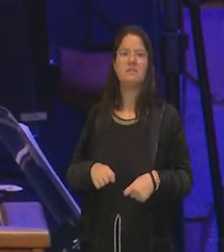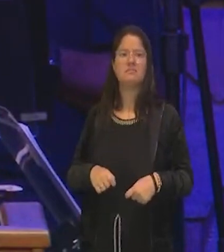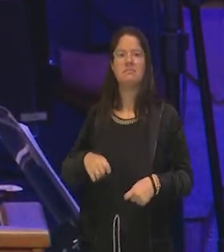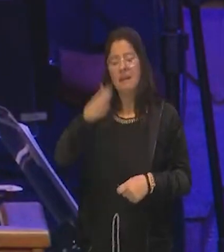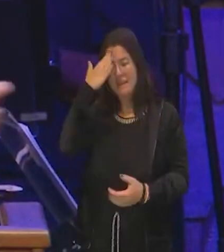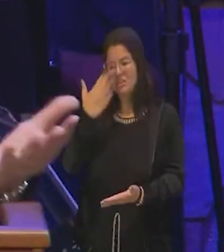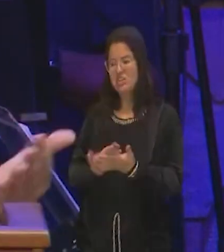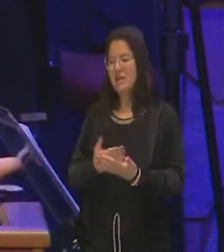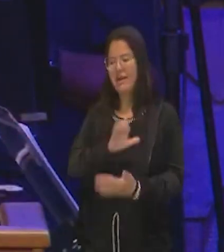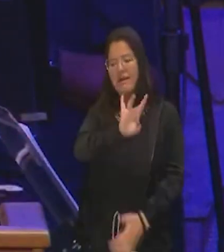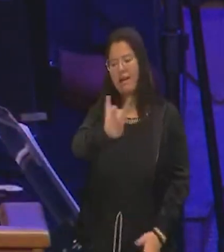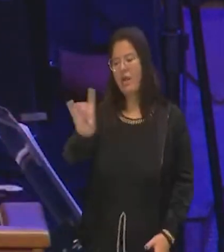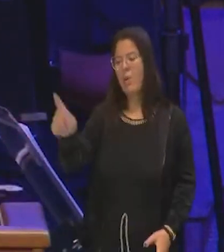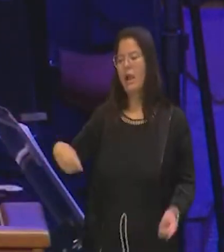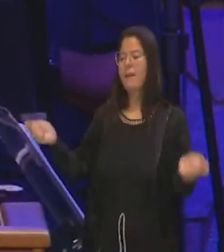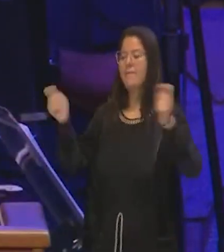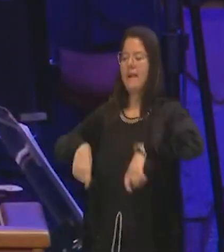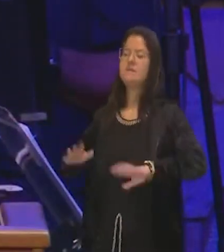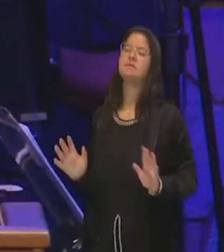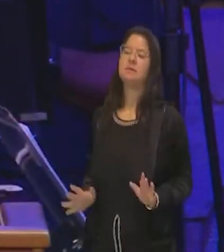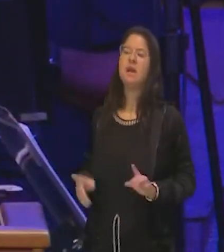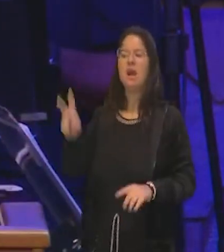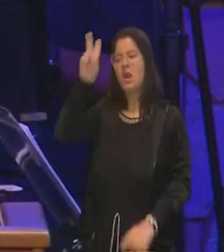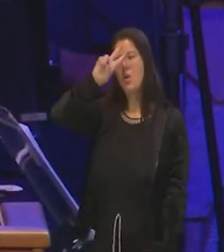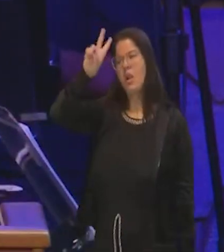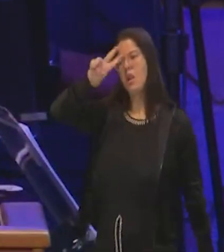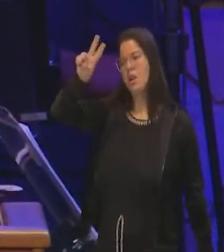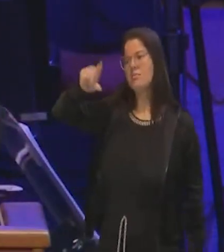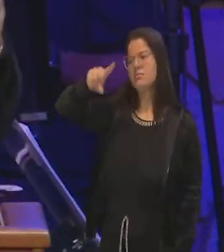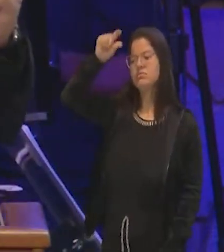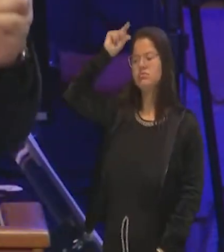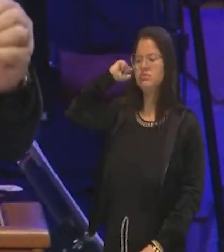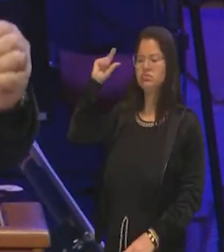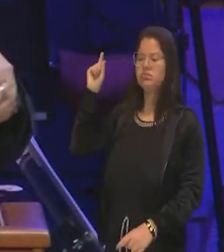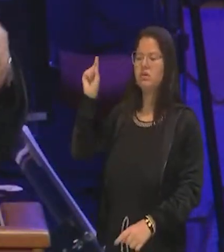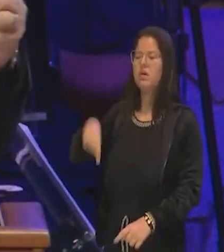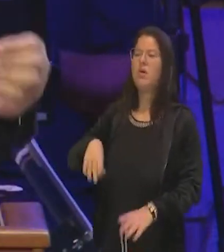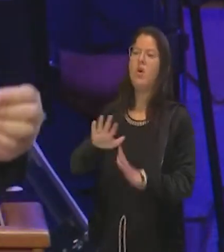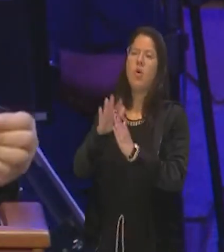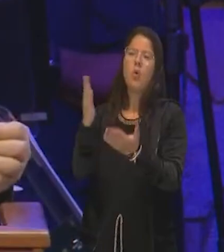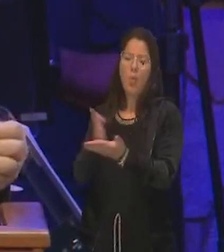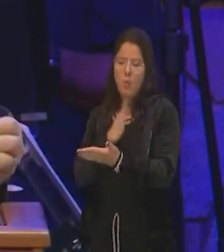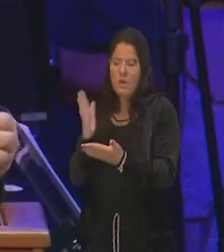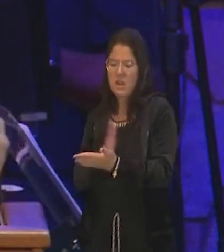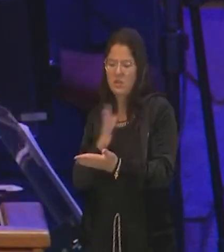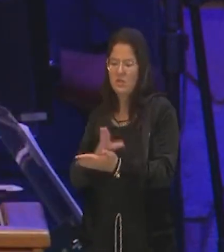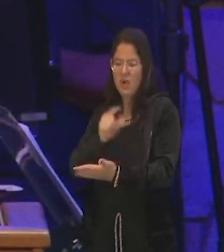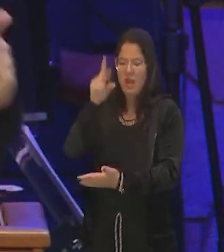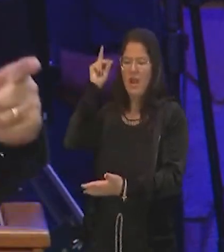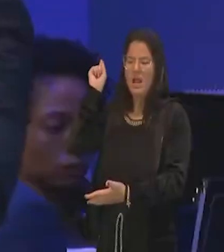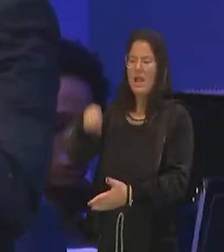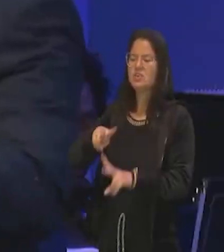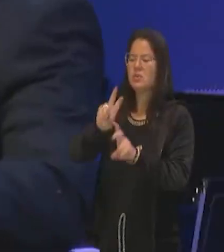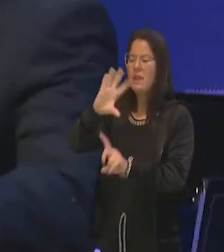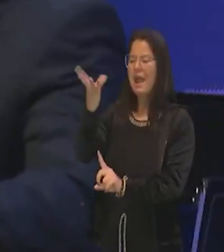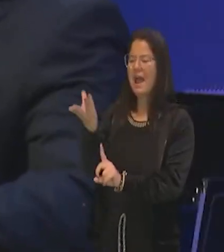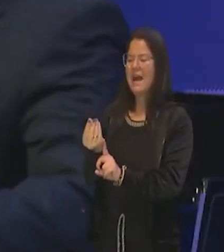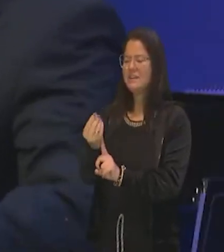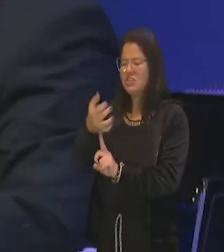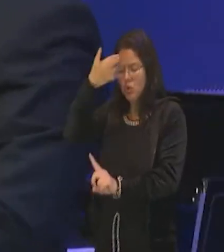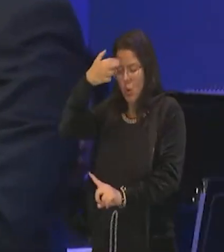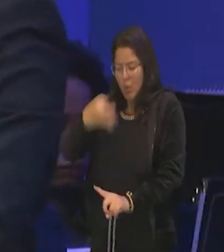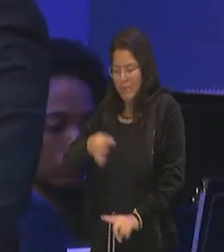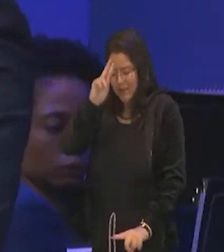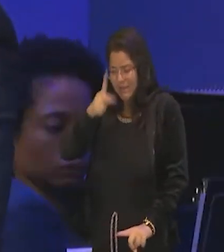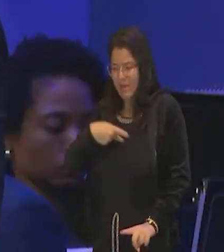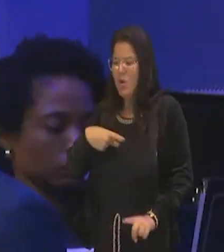pastoral. Lembro-me daquele livro muito antigo, A Arte de Compreender-se a Si Mesmo, em que em um dos capítulos